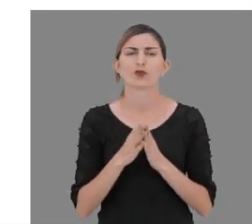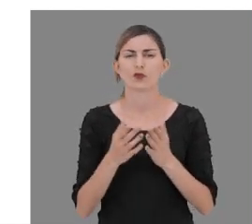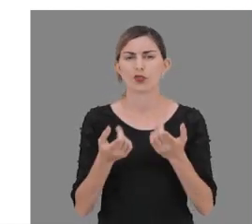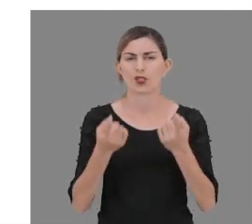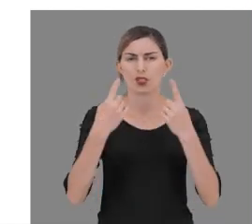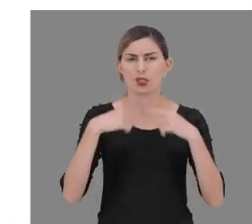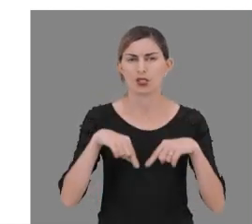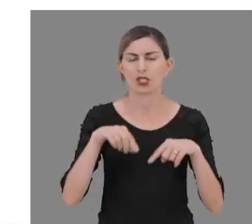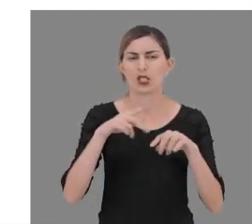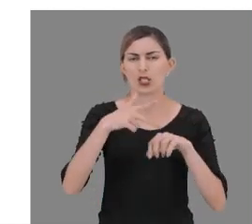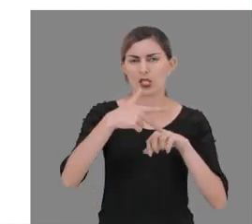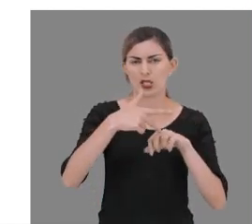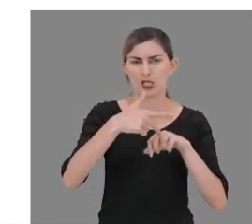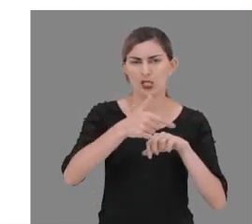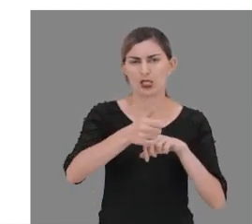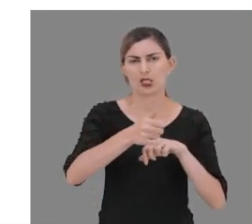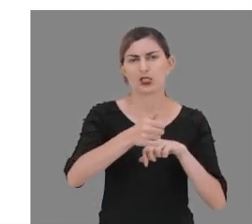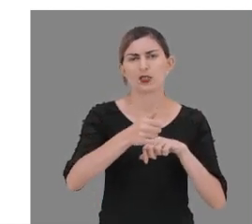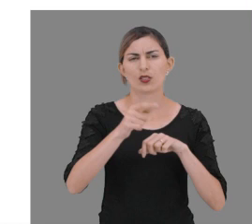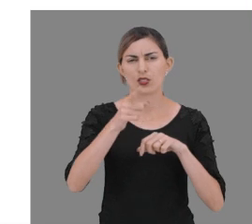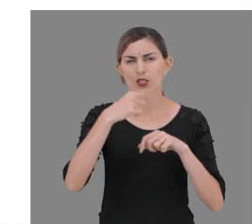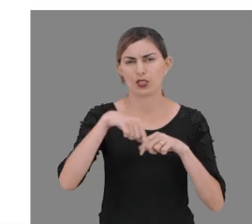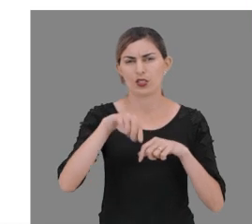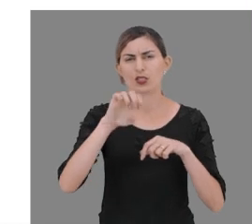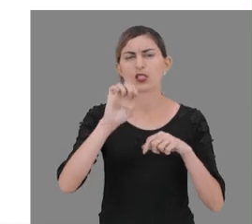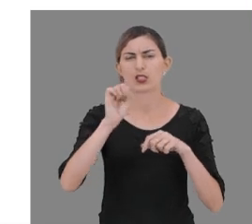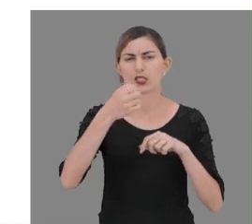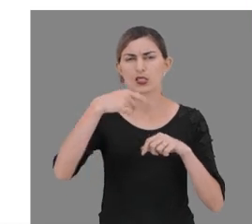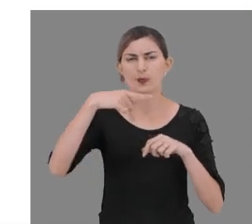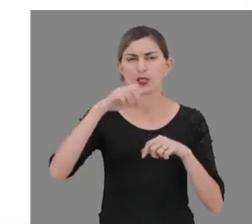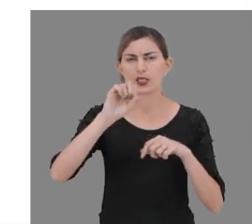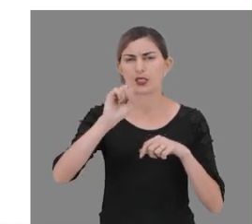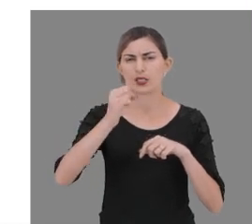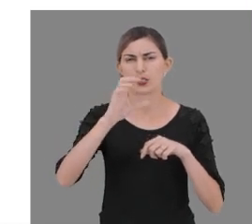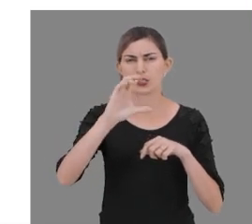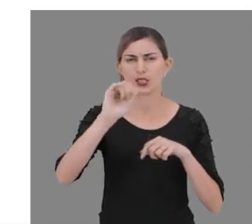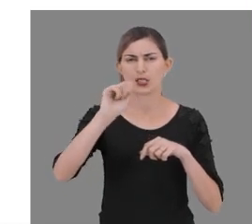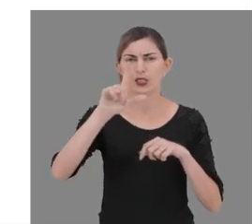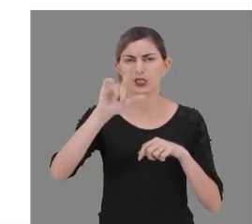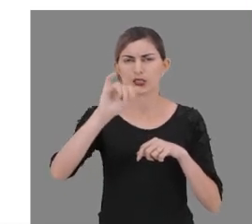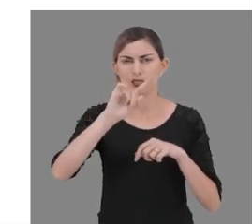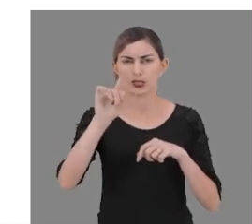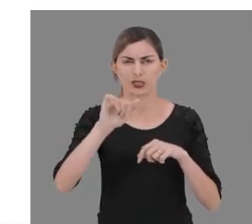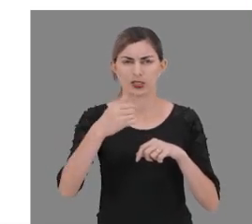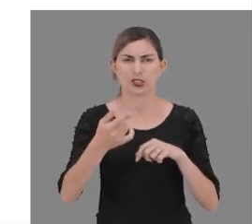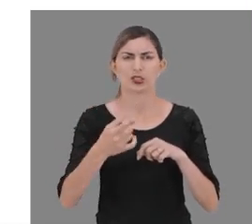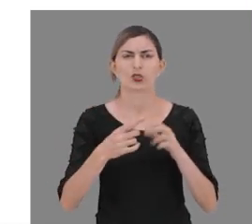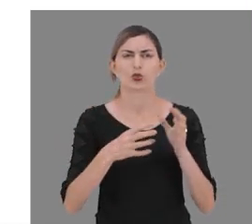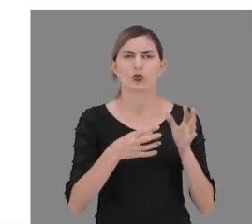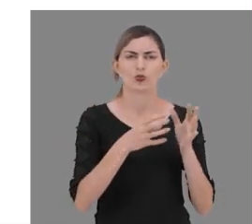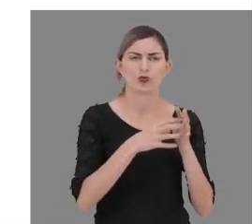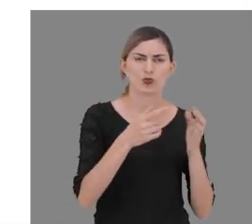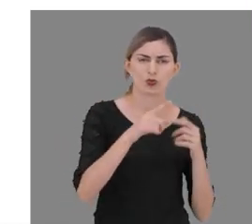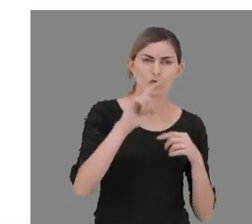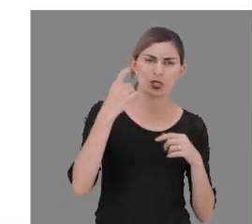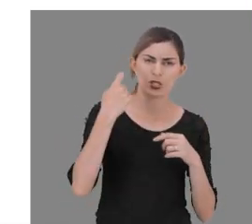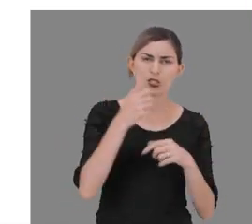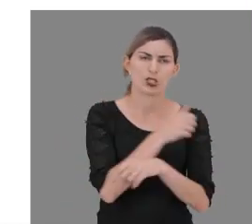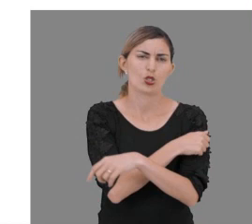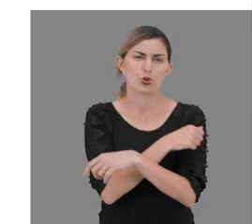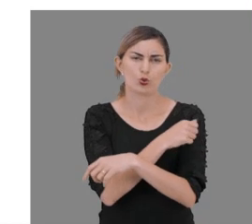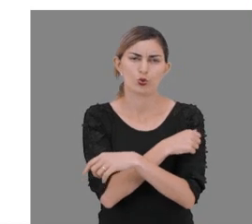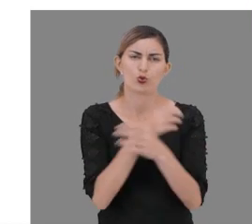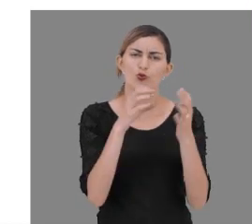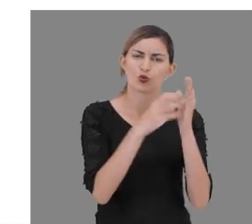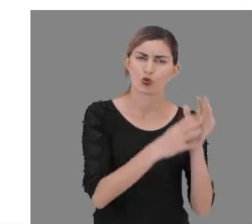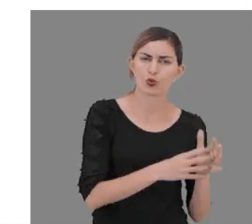genérica e a especialização dessa entidade como sendo funcionário,